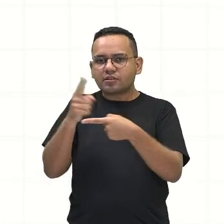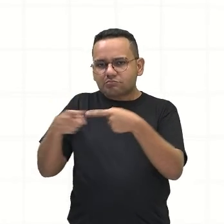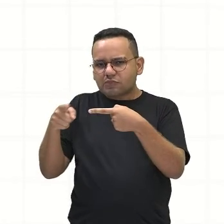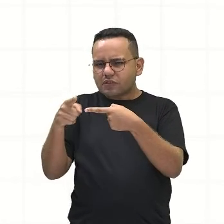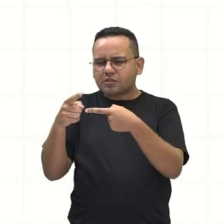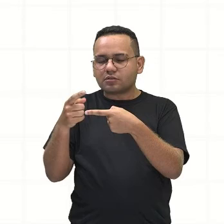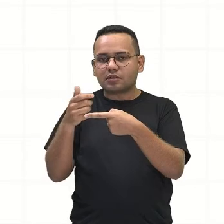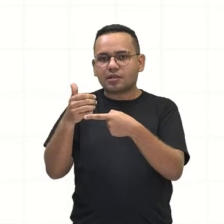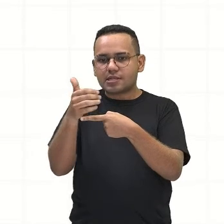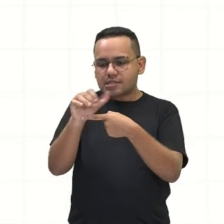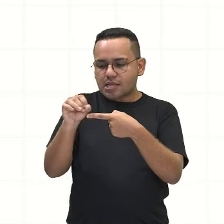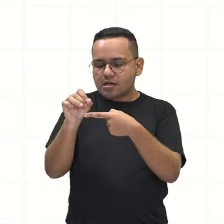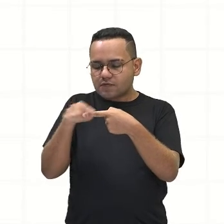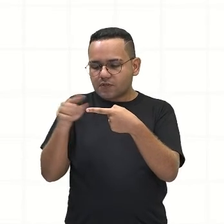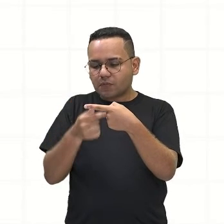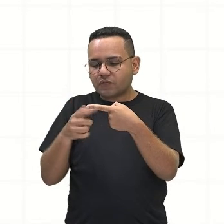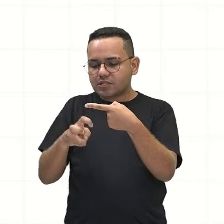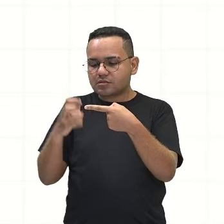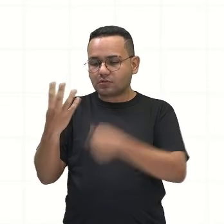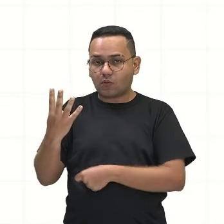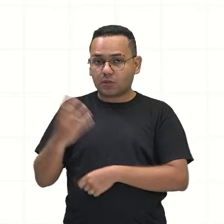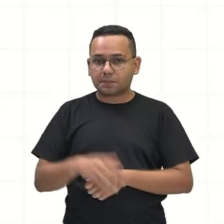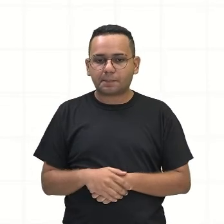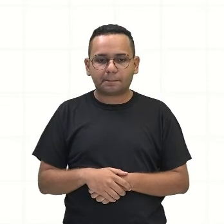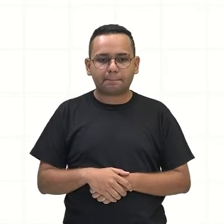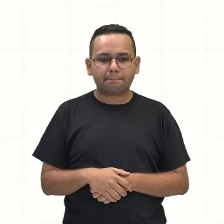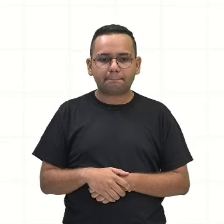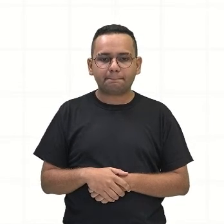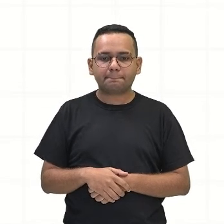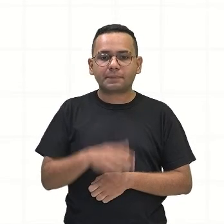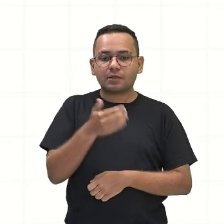4, 40%.